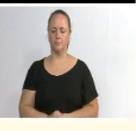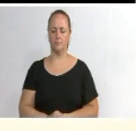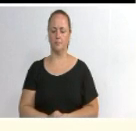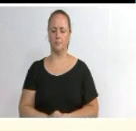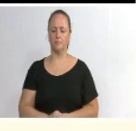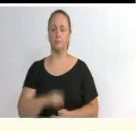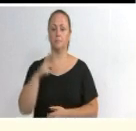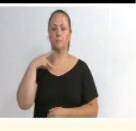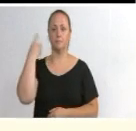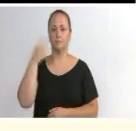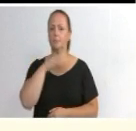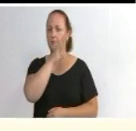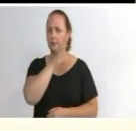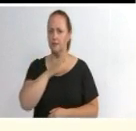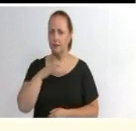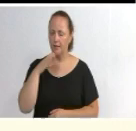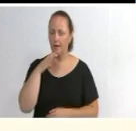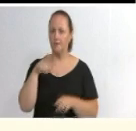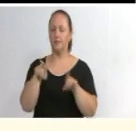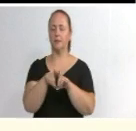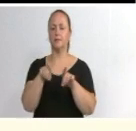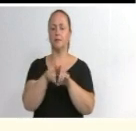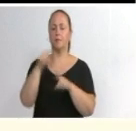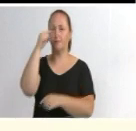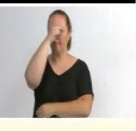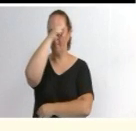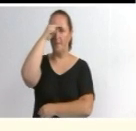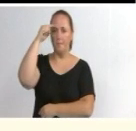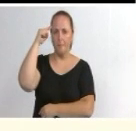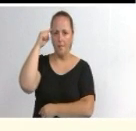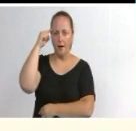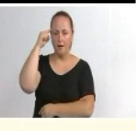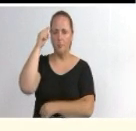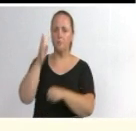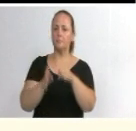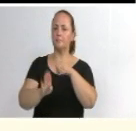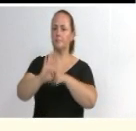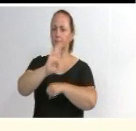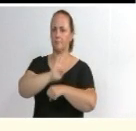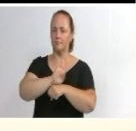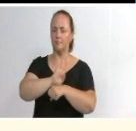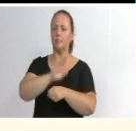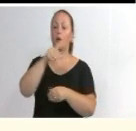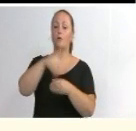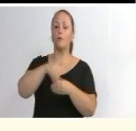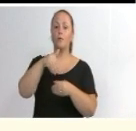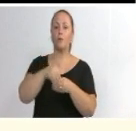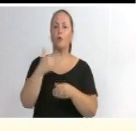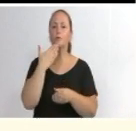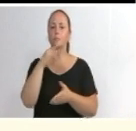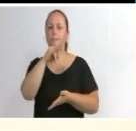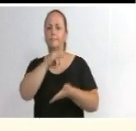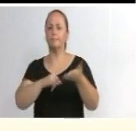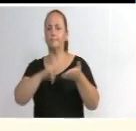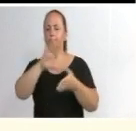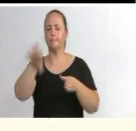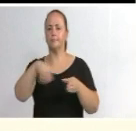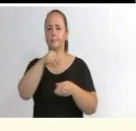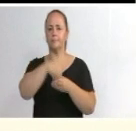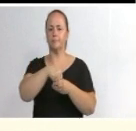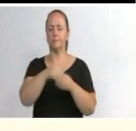Vereador César Sim, vereador Marcos da Rosa e vereador Zeca Bombeiro, seus votos nos requerimentos englobados, por